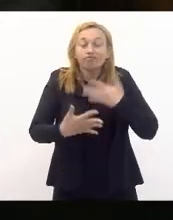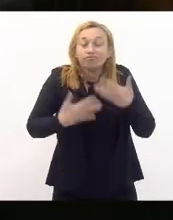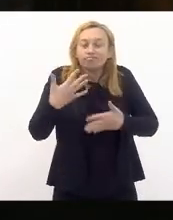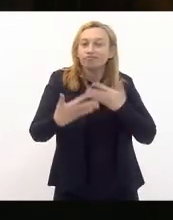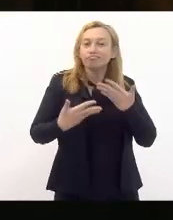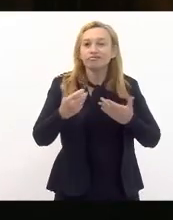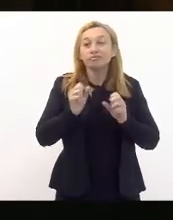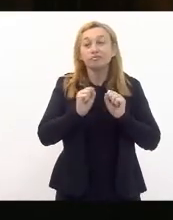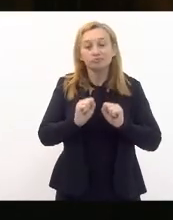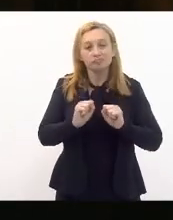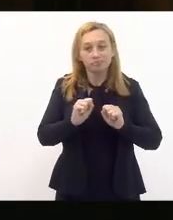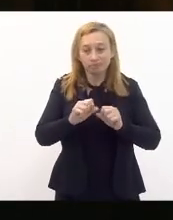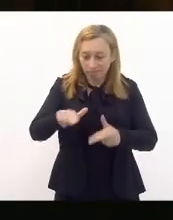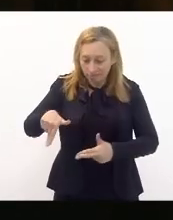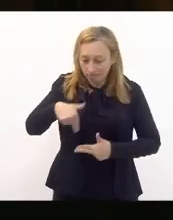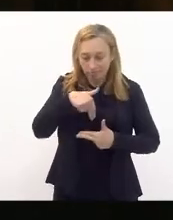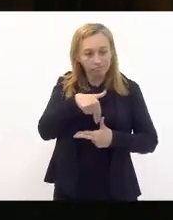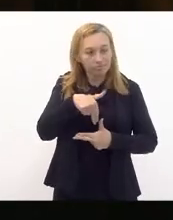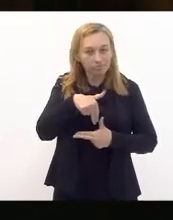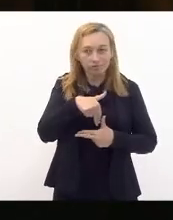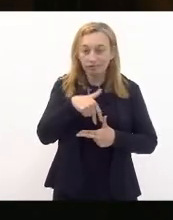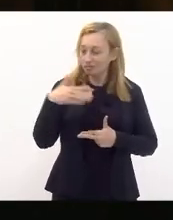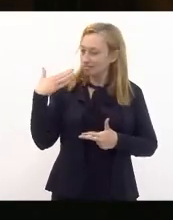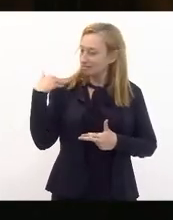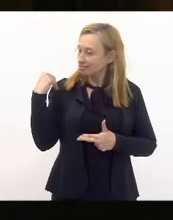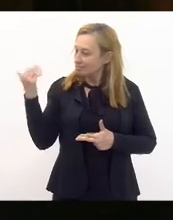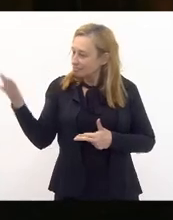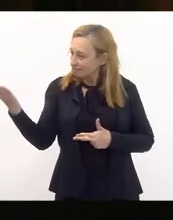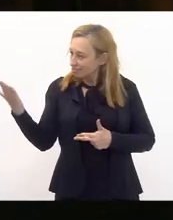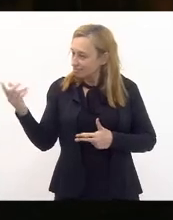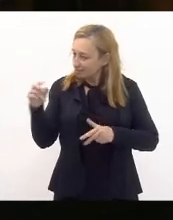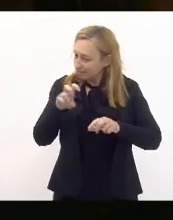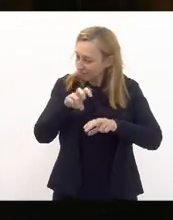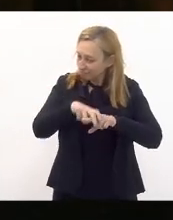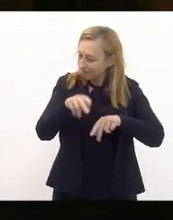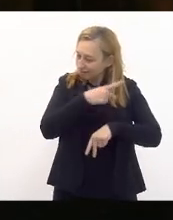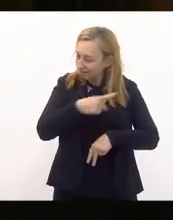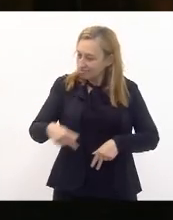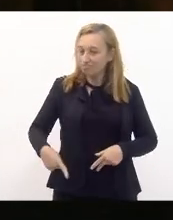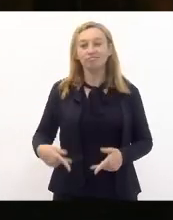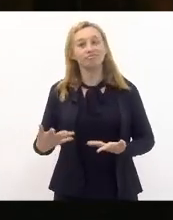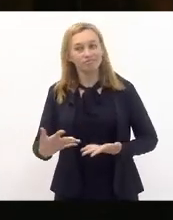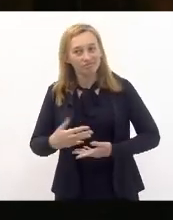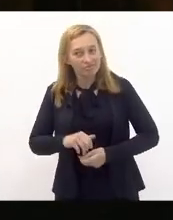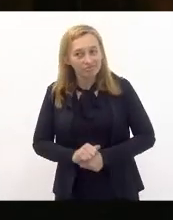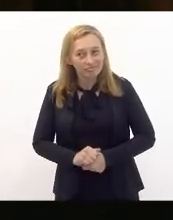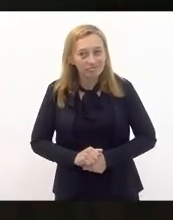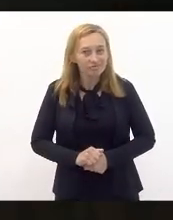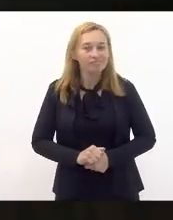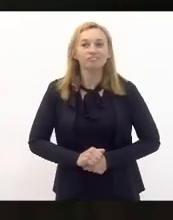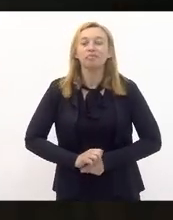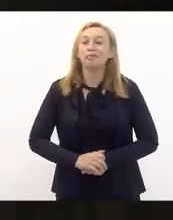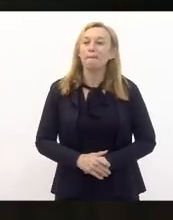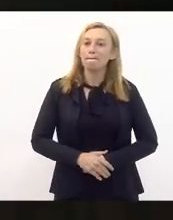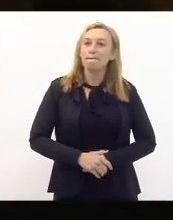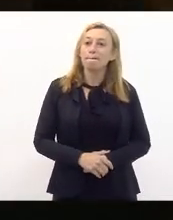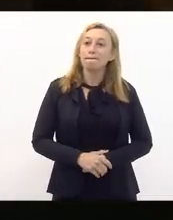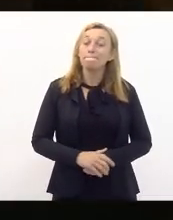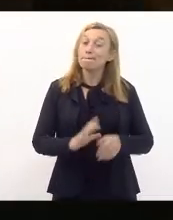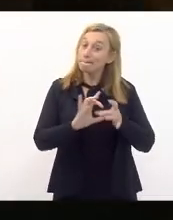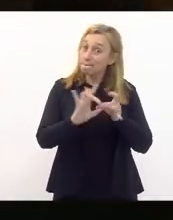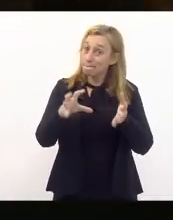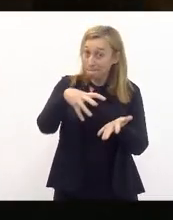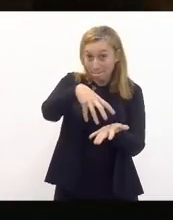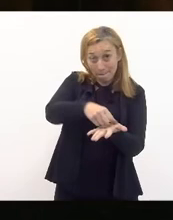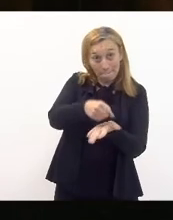poder de expulsar essa Tribuna com a senhora presidindo esta seção e